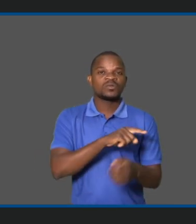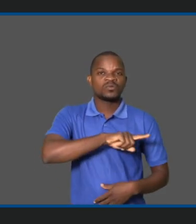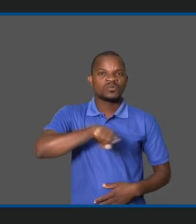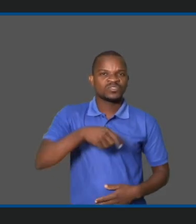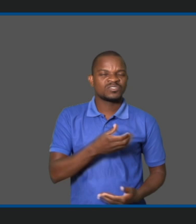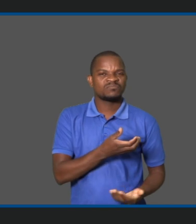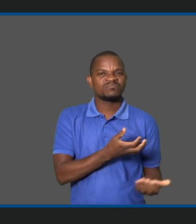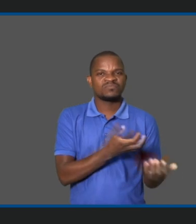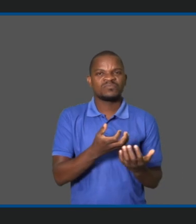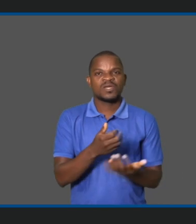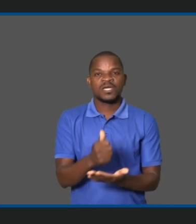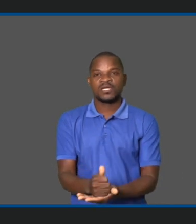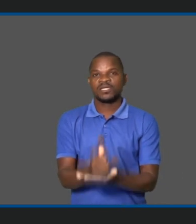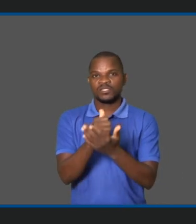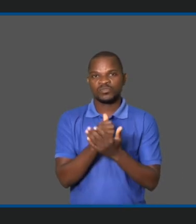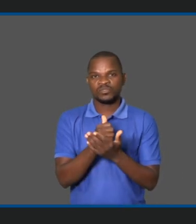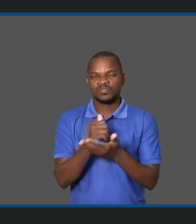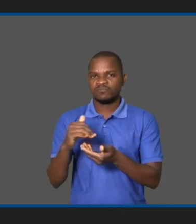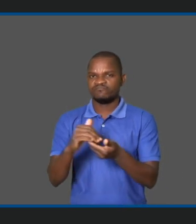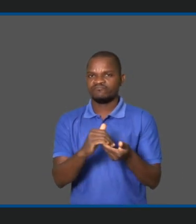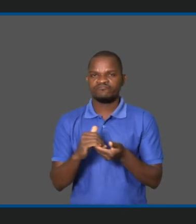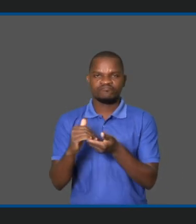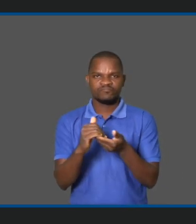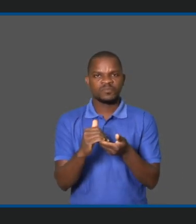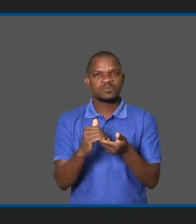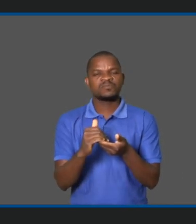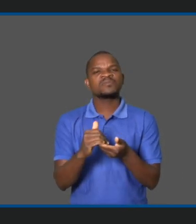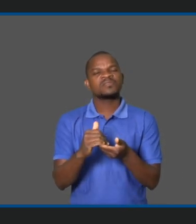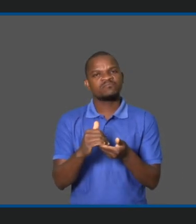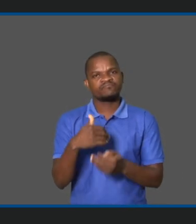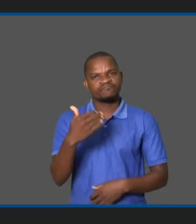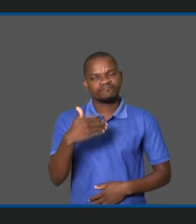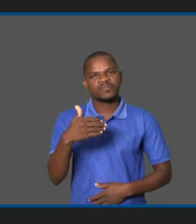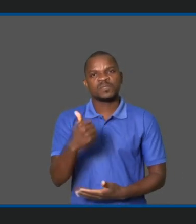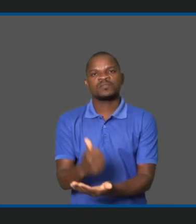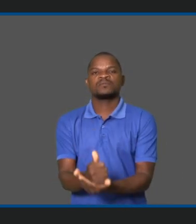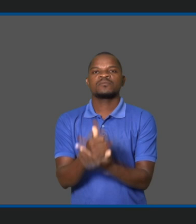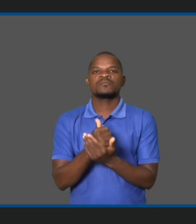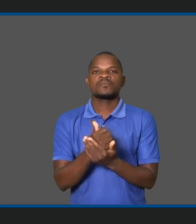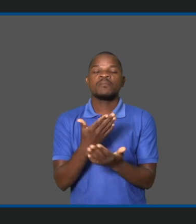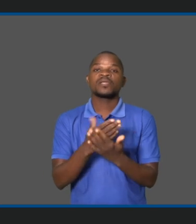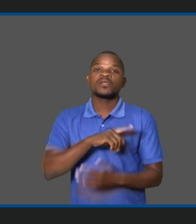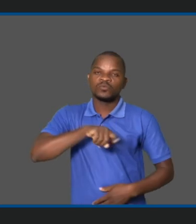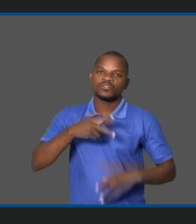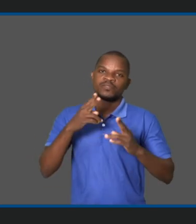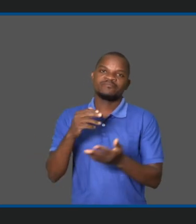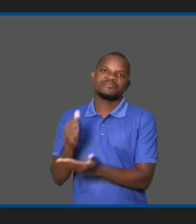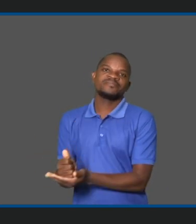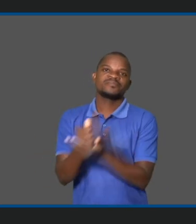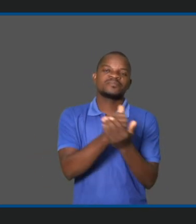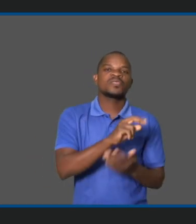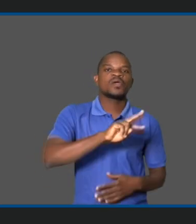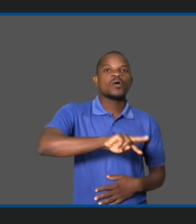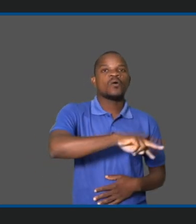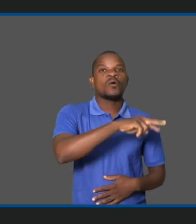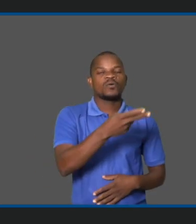concreto neste momento, para nós podermos apoiar muitas pessoas com deficiência. Nós sabemos, daqui a uma semana,